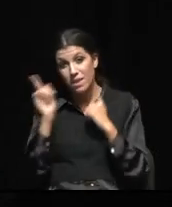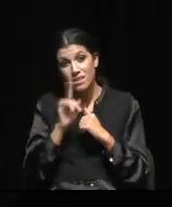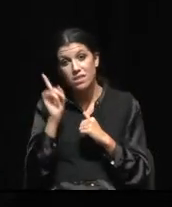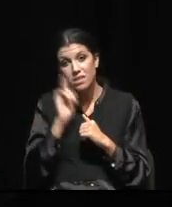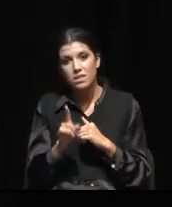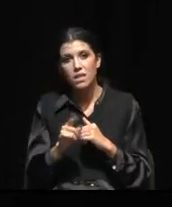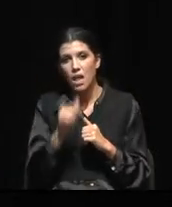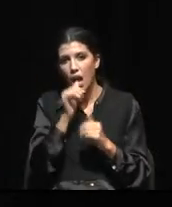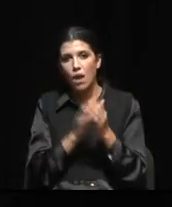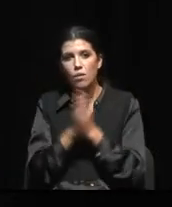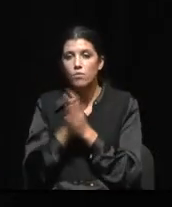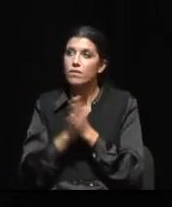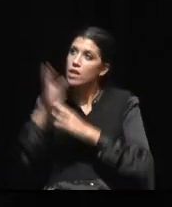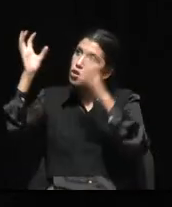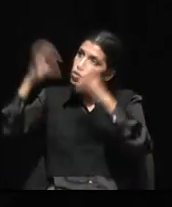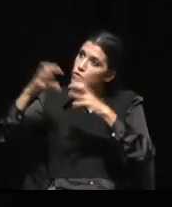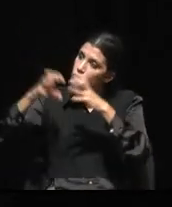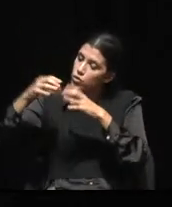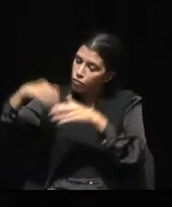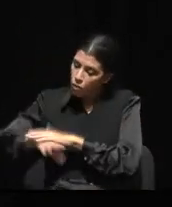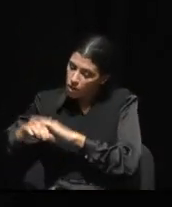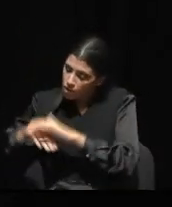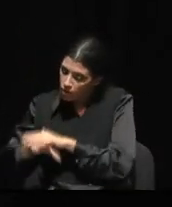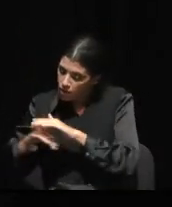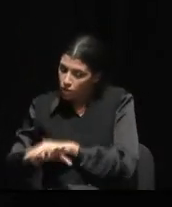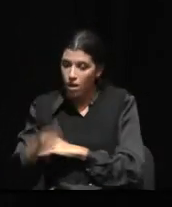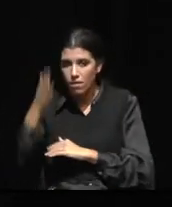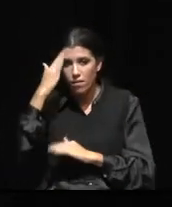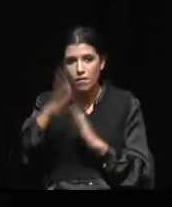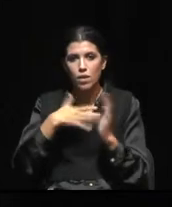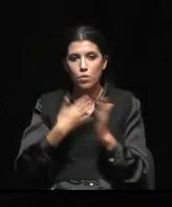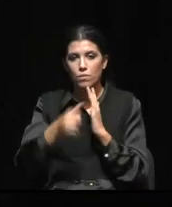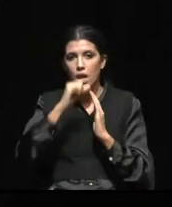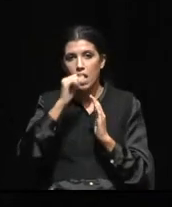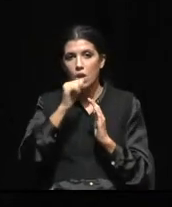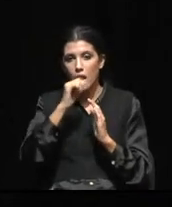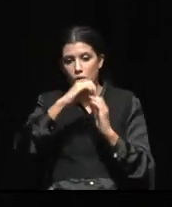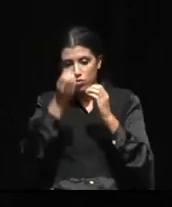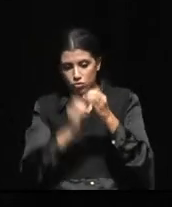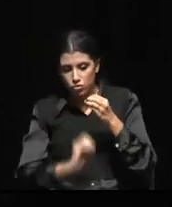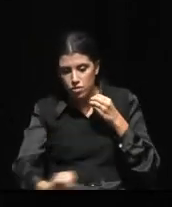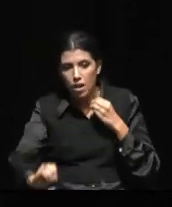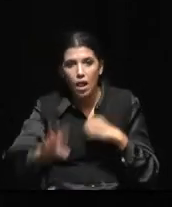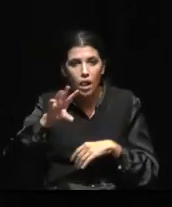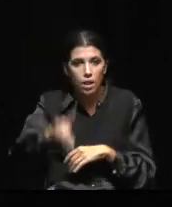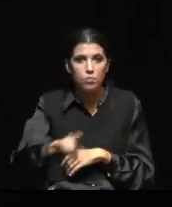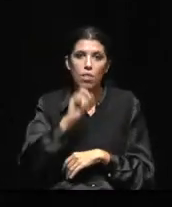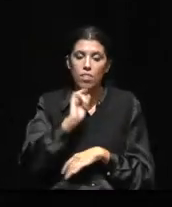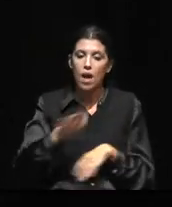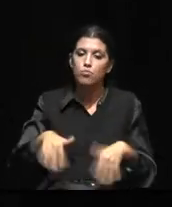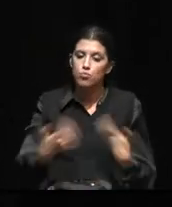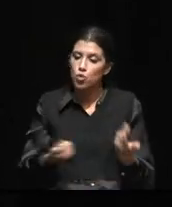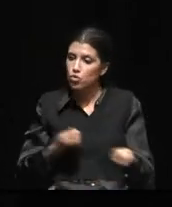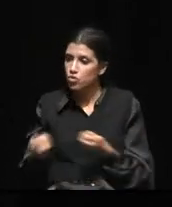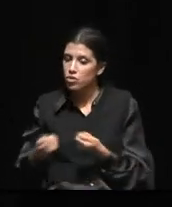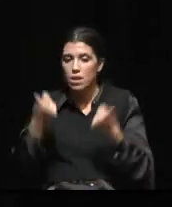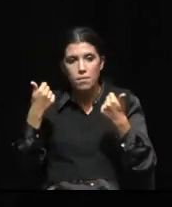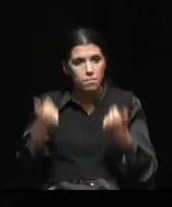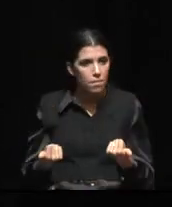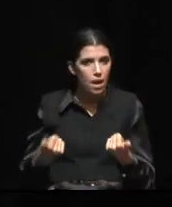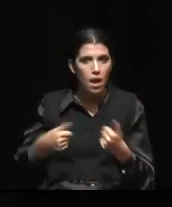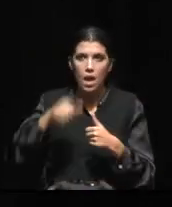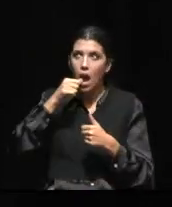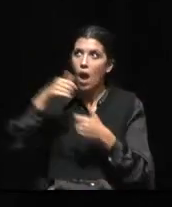reutilização de águas das chuvas como a prevista no plano geral de drenagem de Lisboa que vai permitir gerir com inteligência o seu